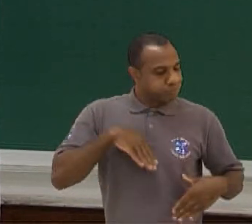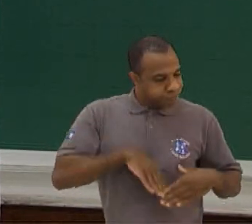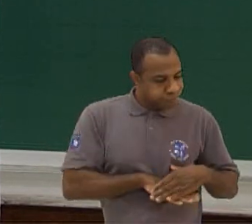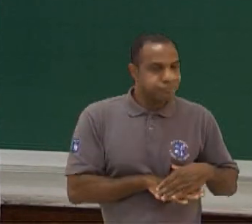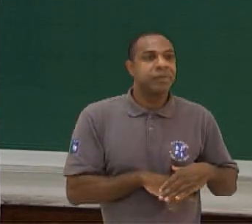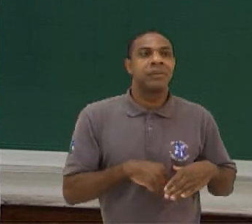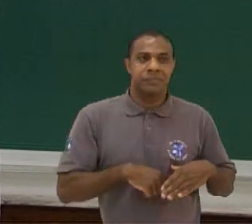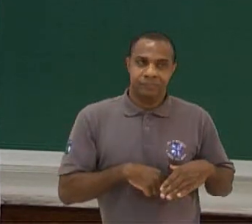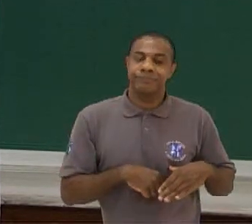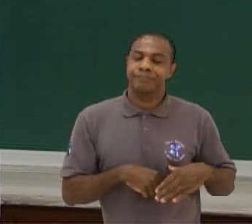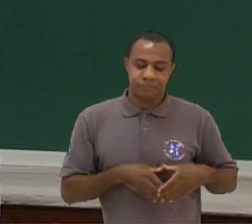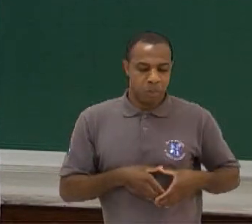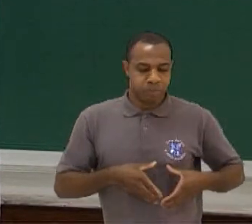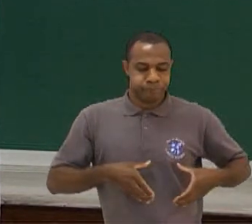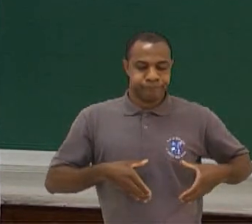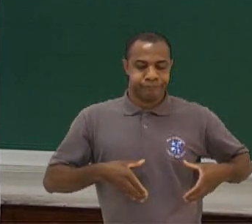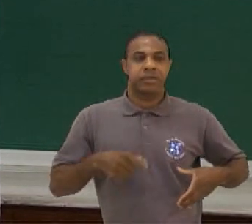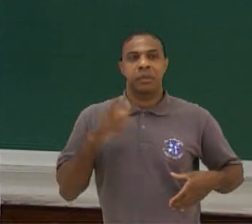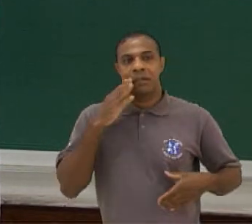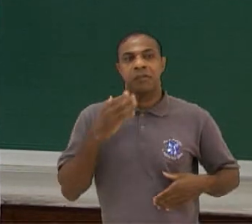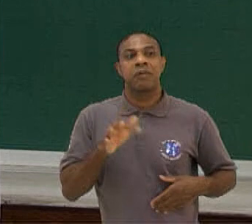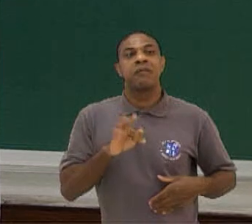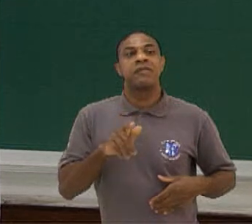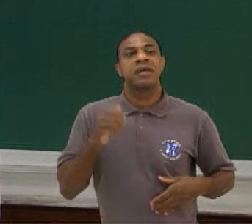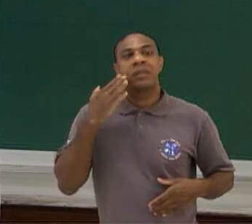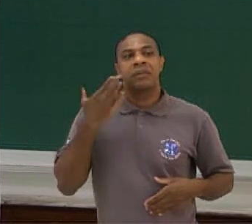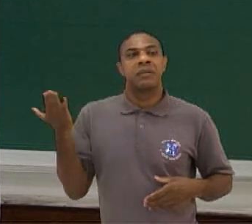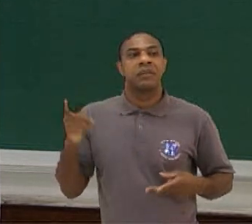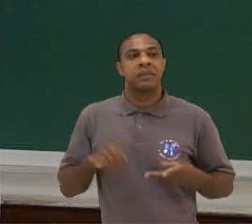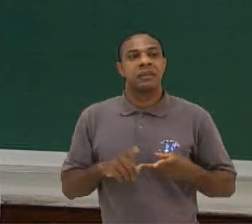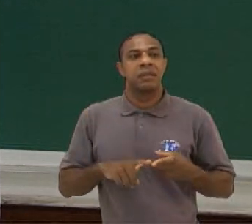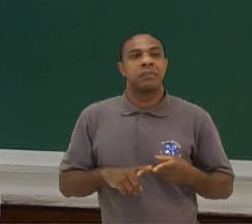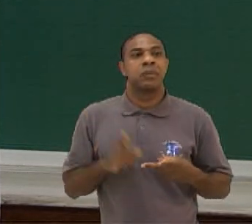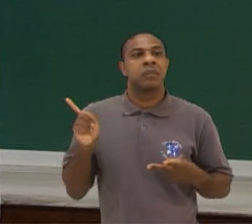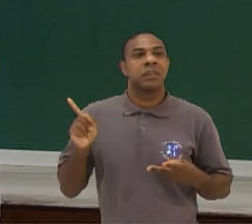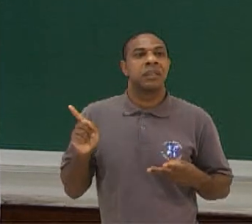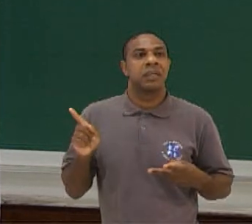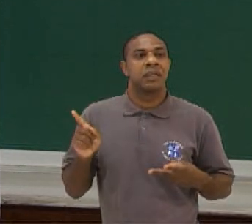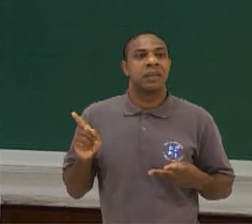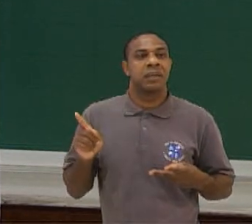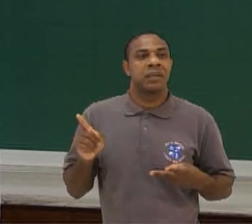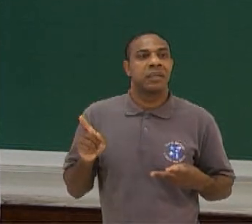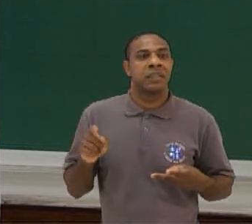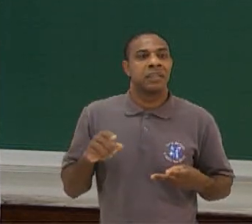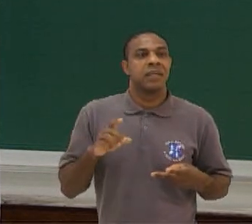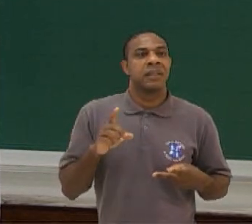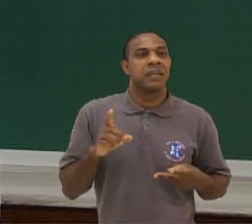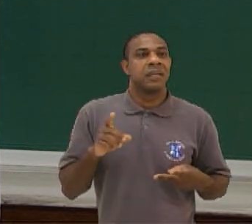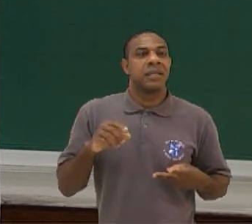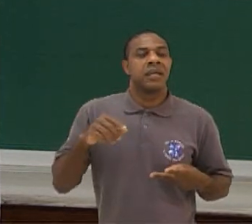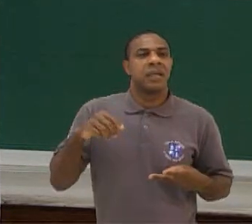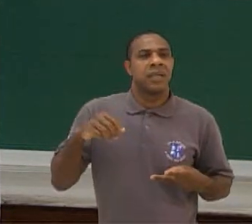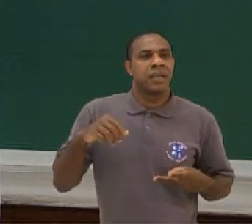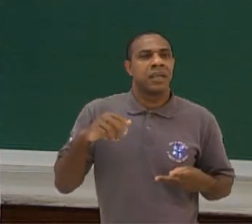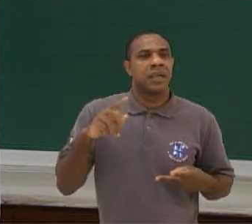maiores problemas relacionados ao fígado, e vai degradar hemácias velhas, algumas células do sangue que vão acabar